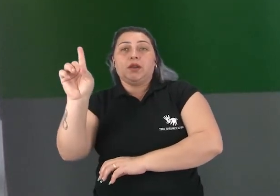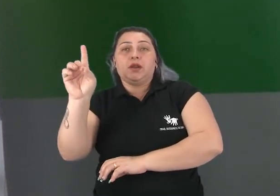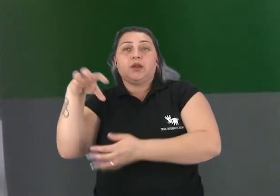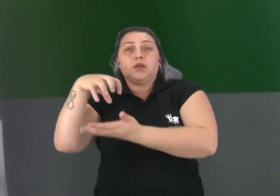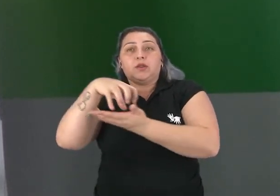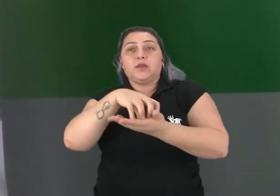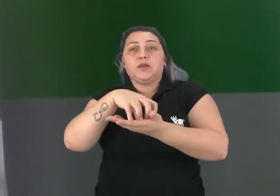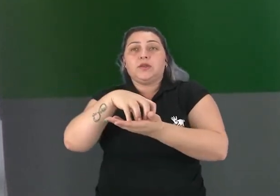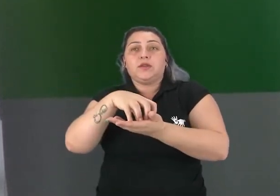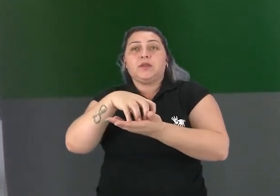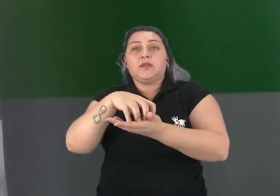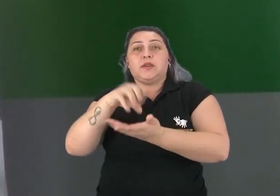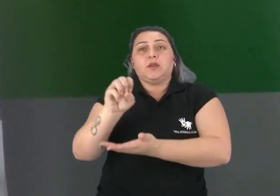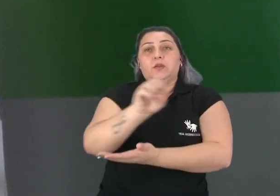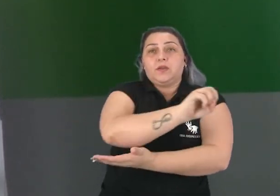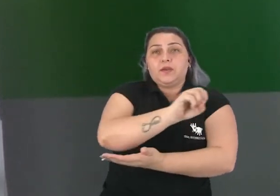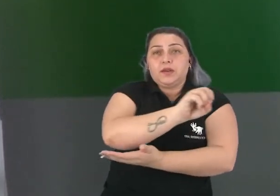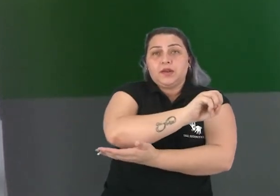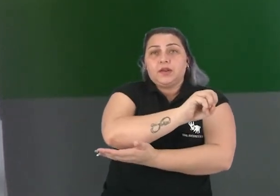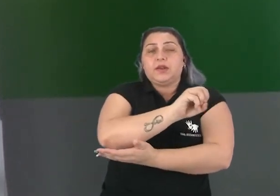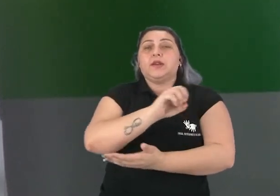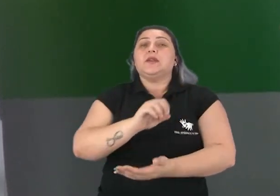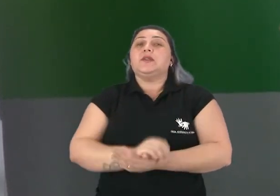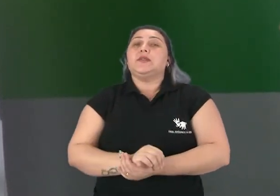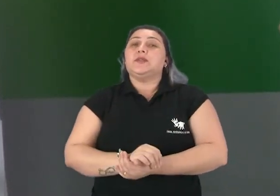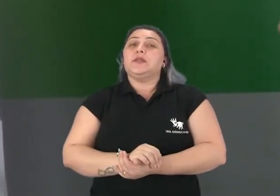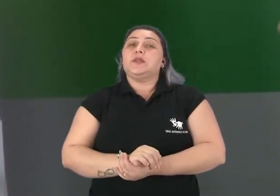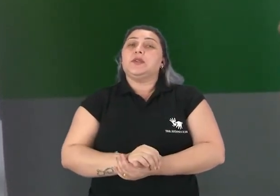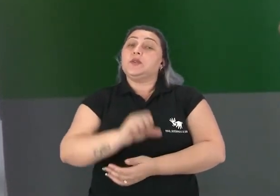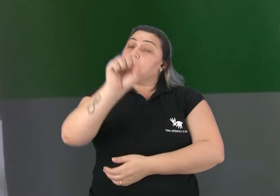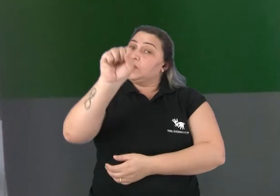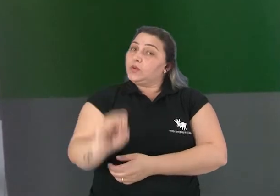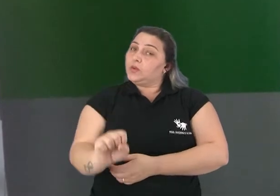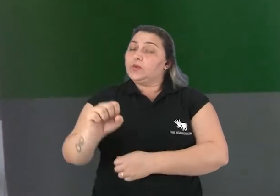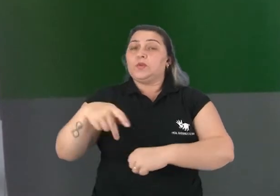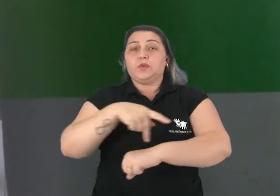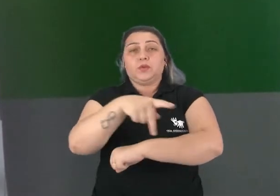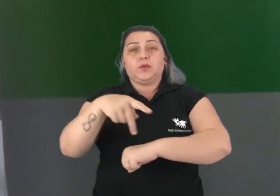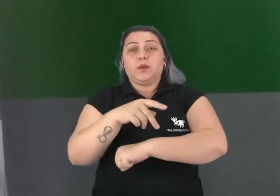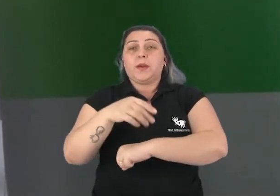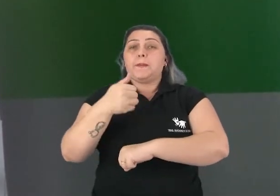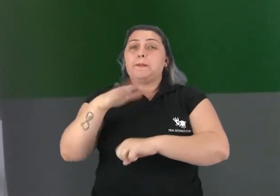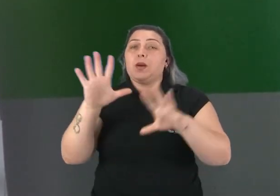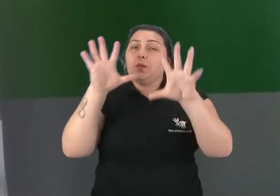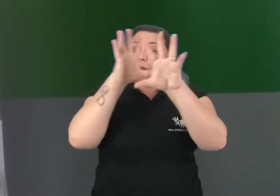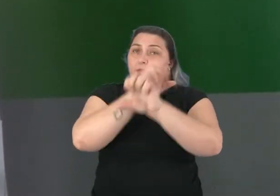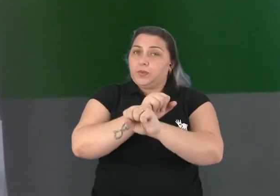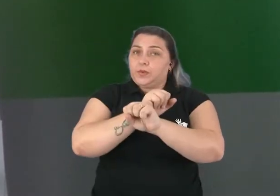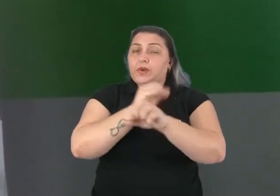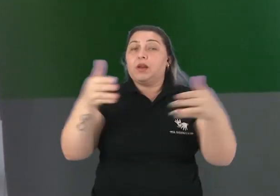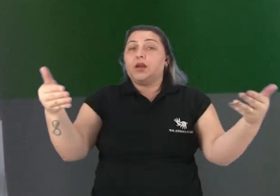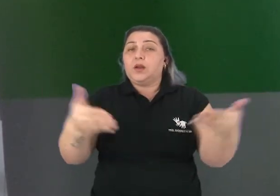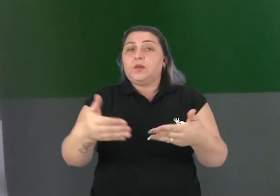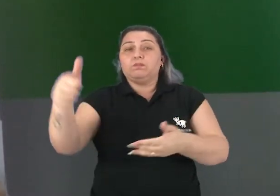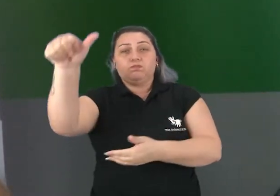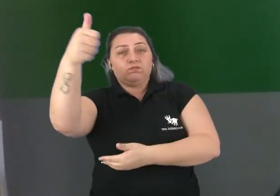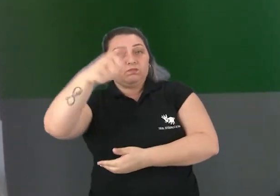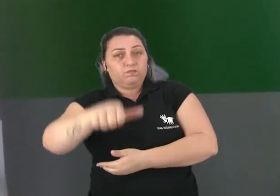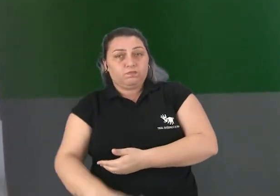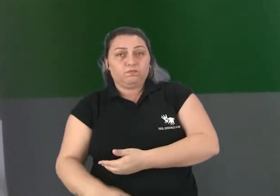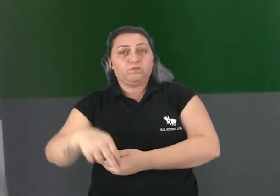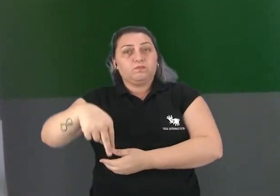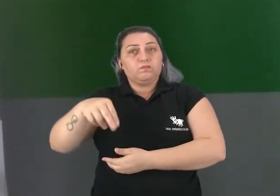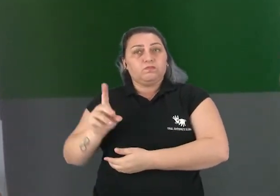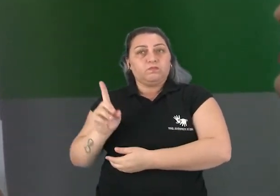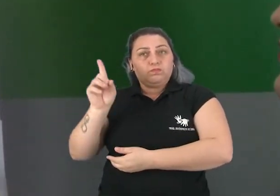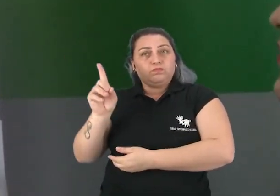parte, né, sul do nosso país, que são mais escuras, ó. Agora, analisando aqui o